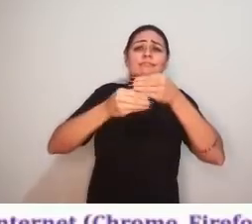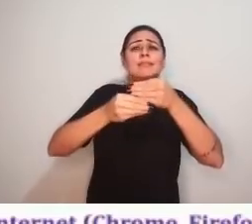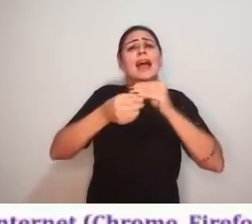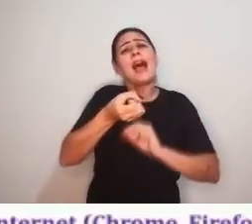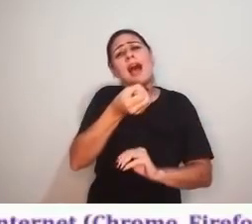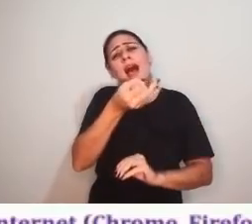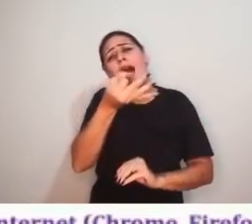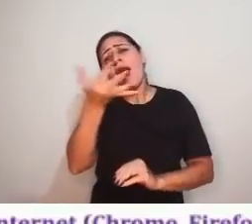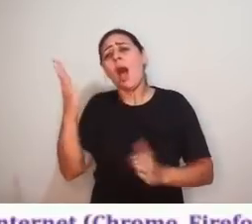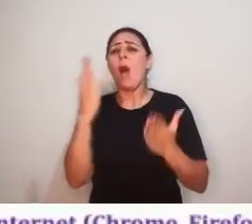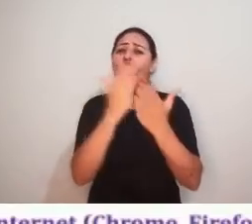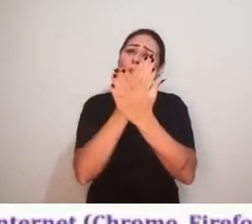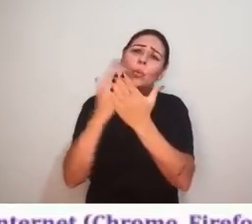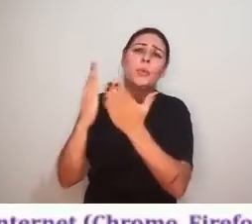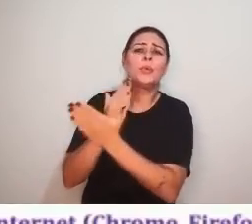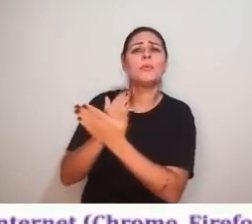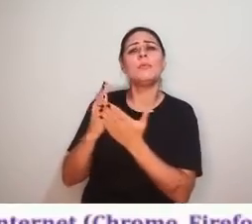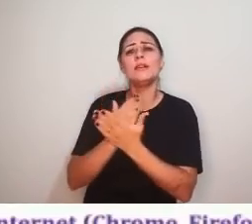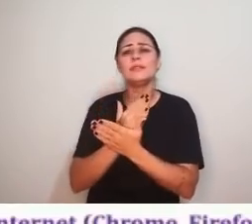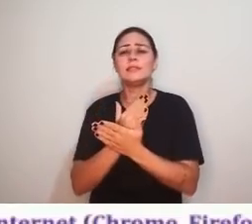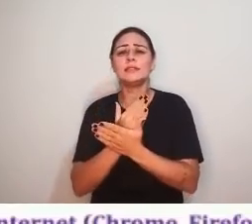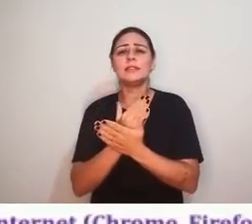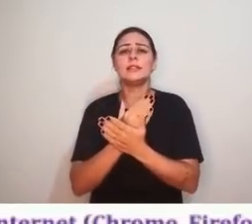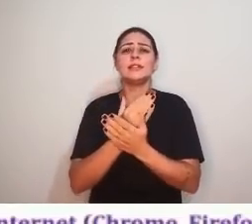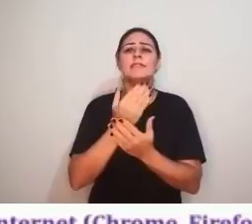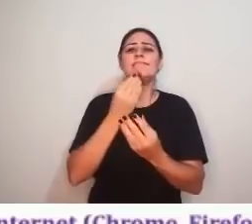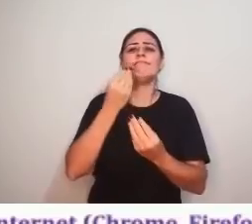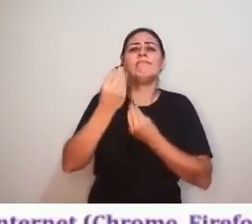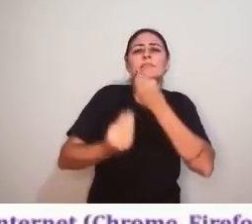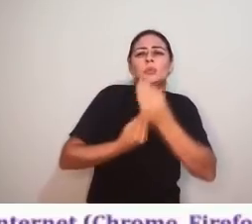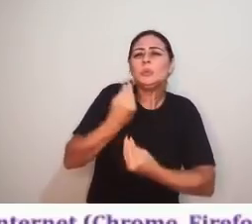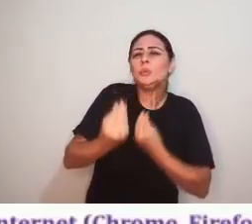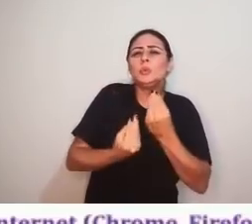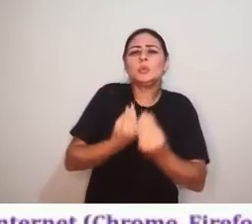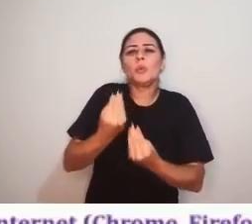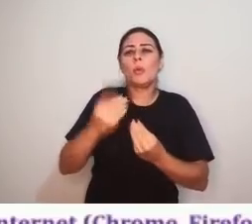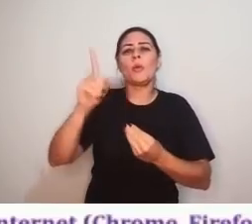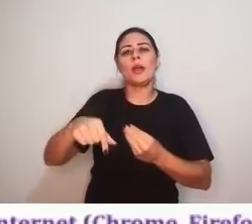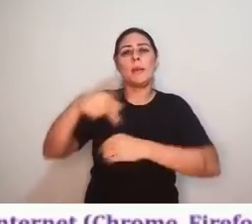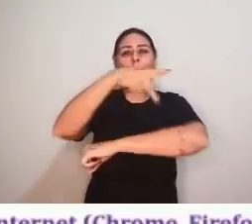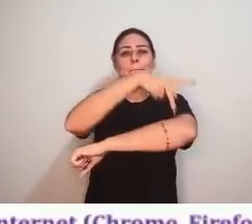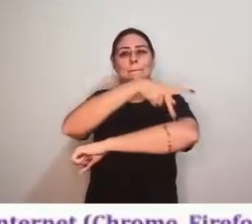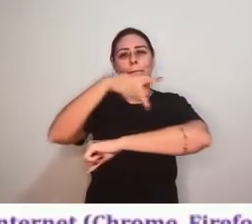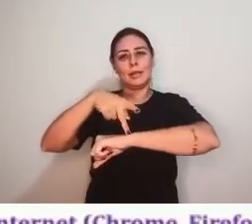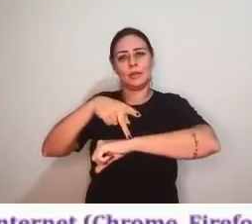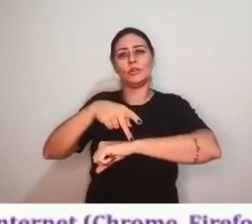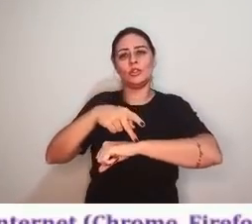a adoção de algumas componentes